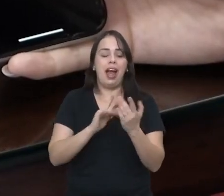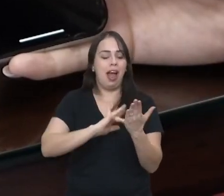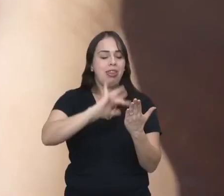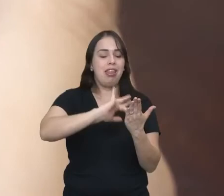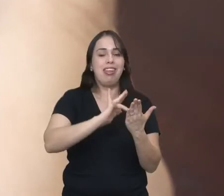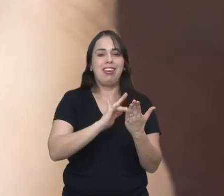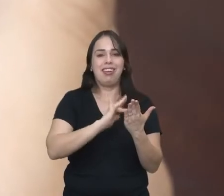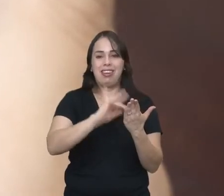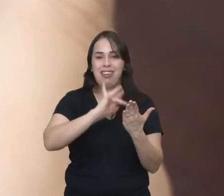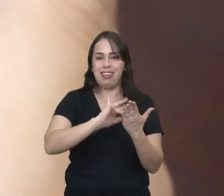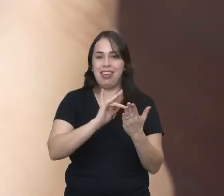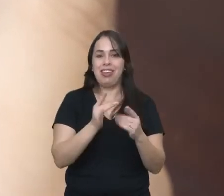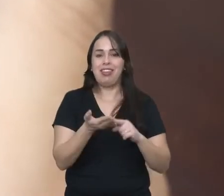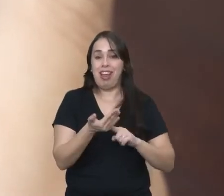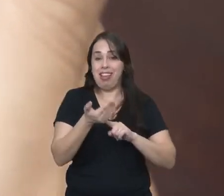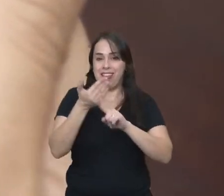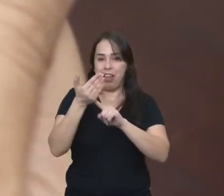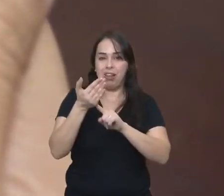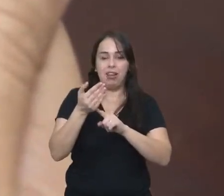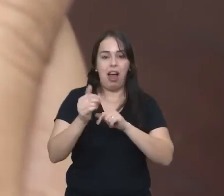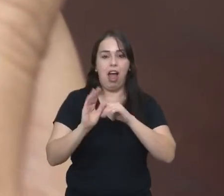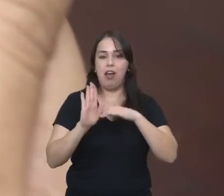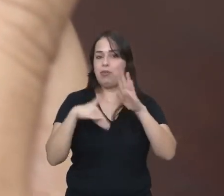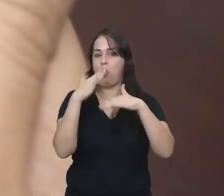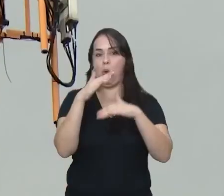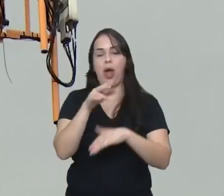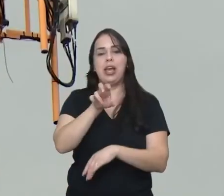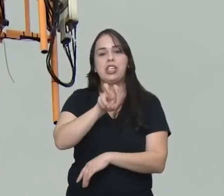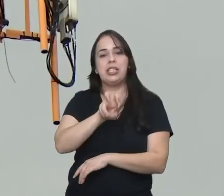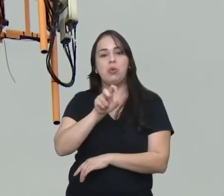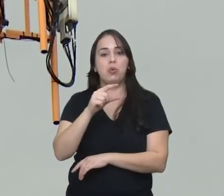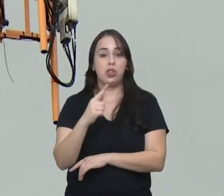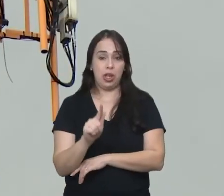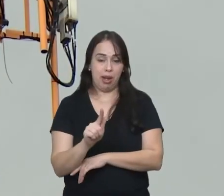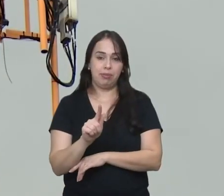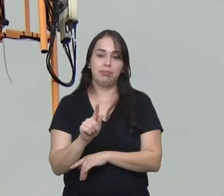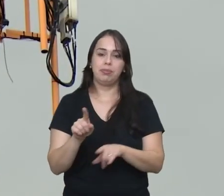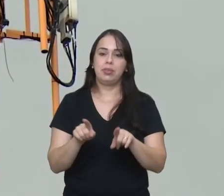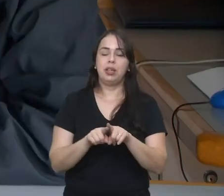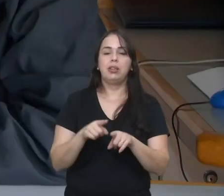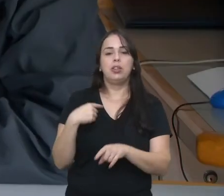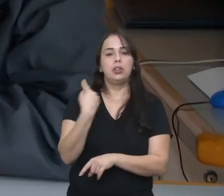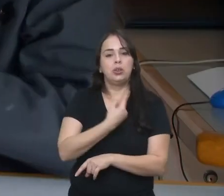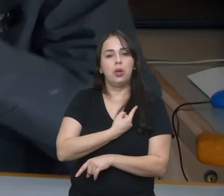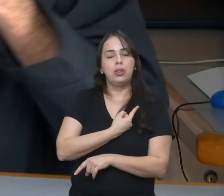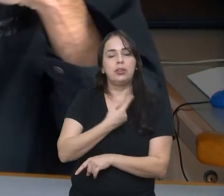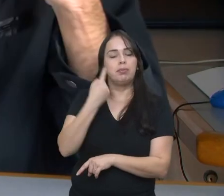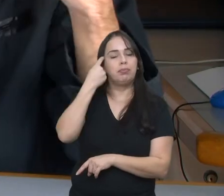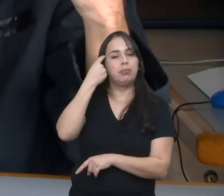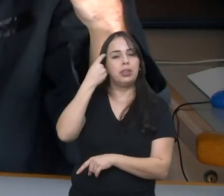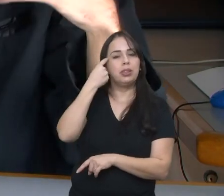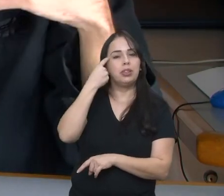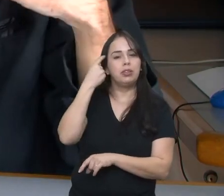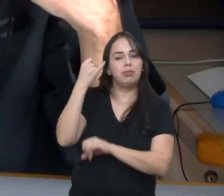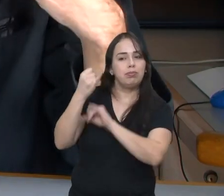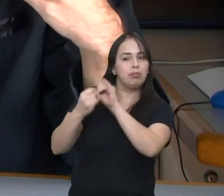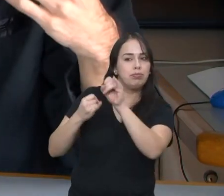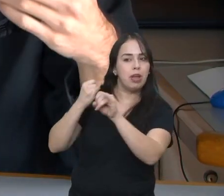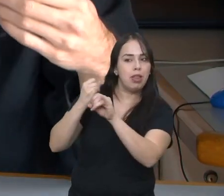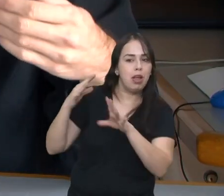próxima, principalmente com a evolução da tecnologia e a chegada do 5G. A gente está vendo iniciativas